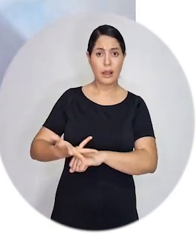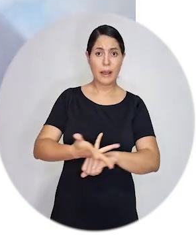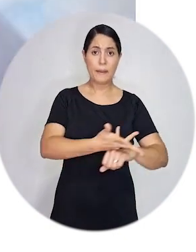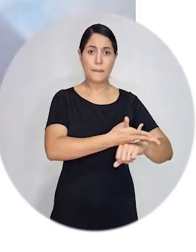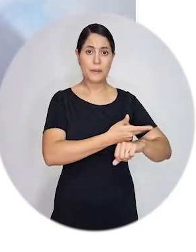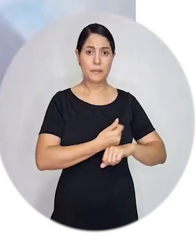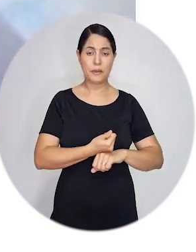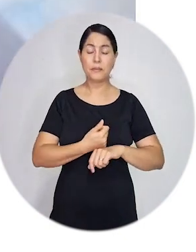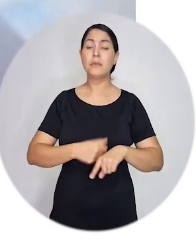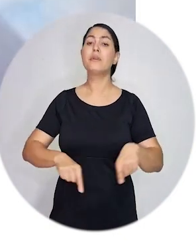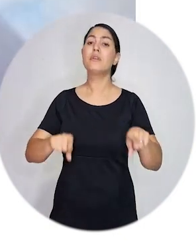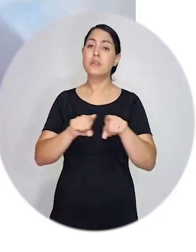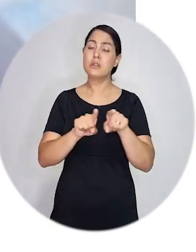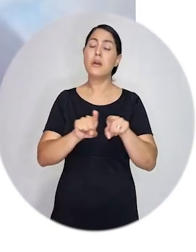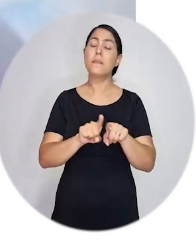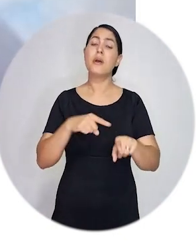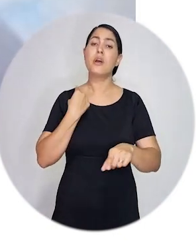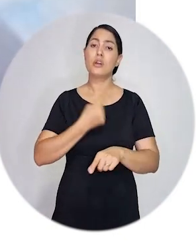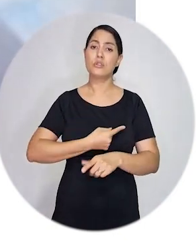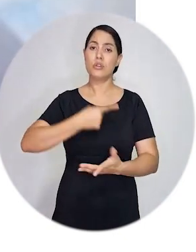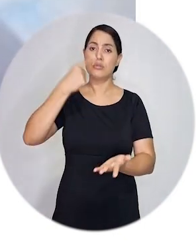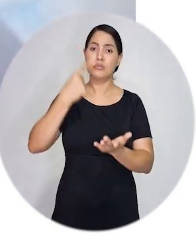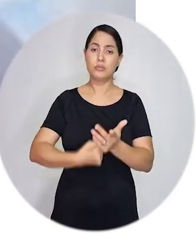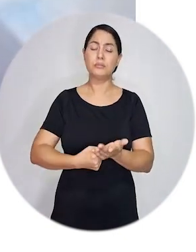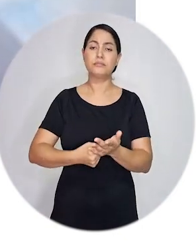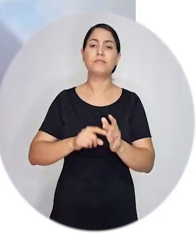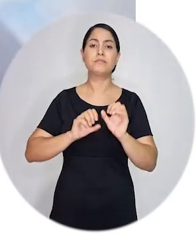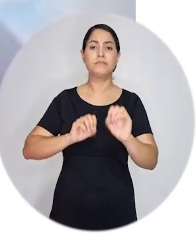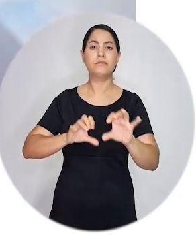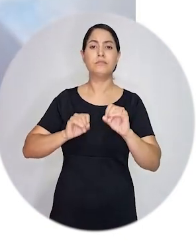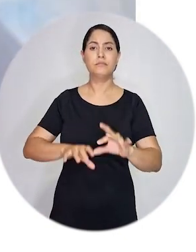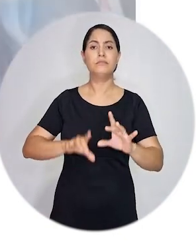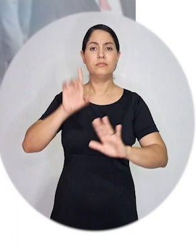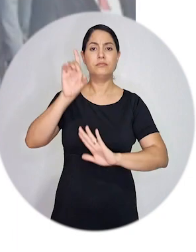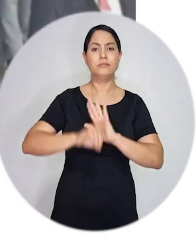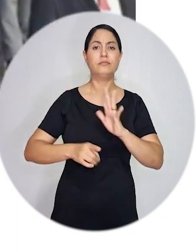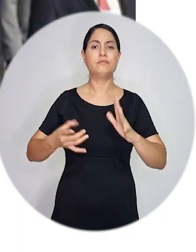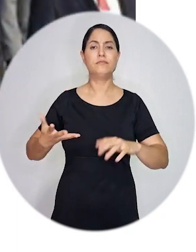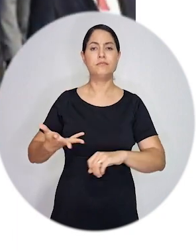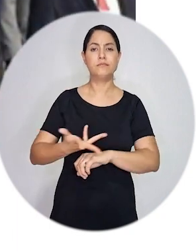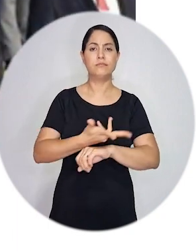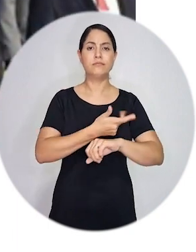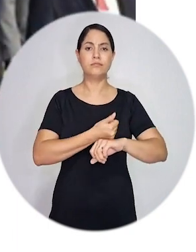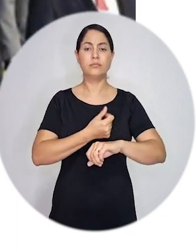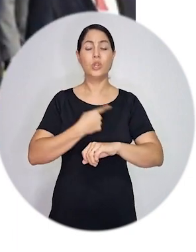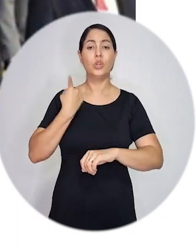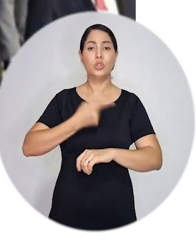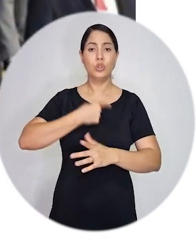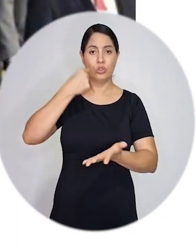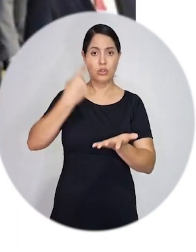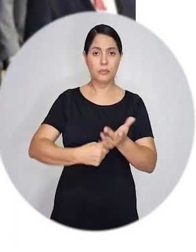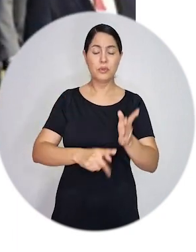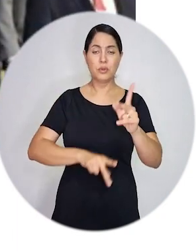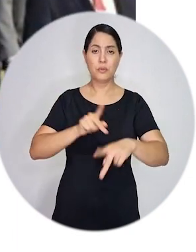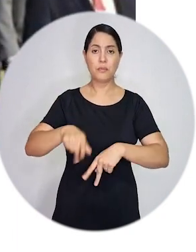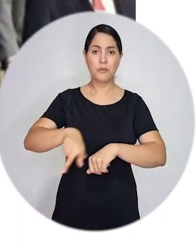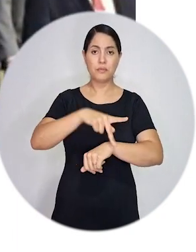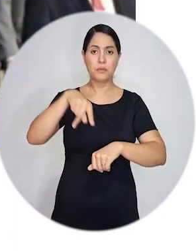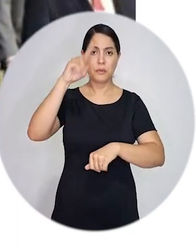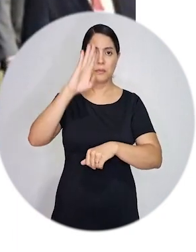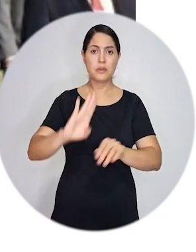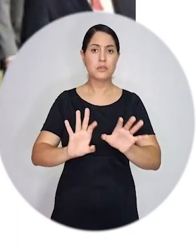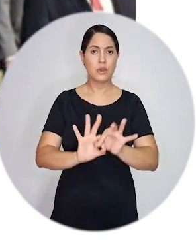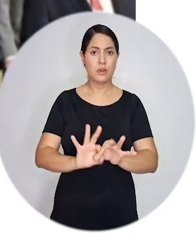advocacia. Temos também o compromisso com a excelência do ensino do direito. Temos compromisso com a liberdade do povo